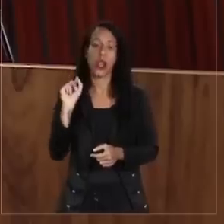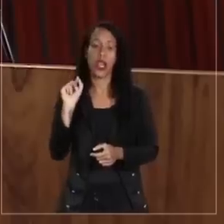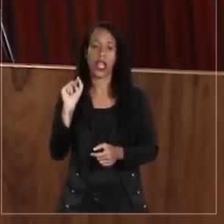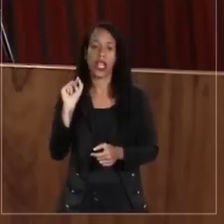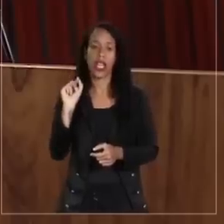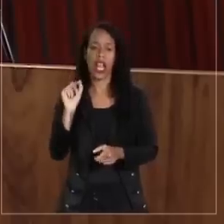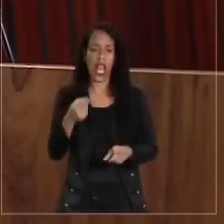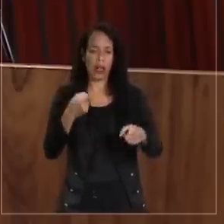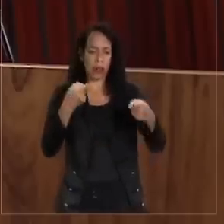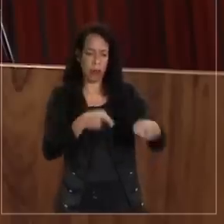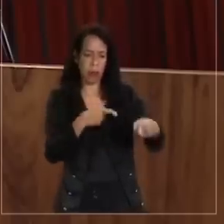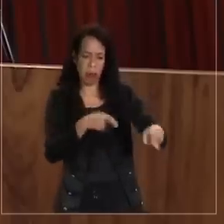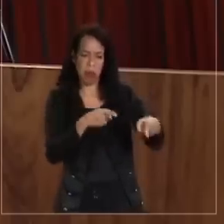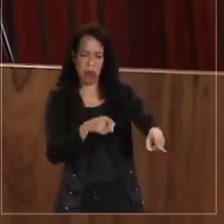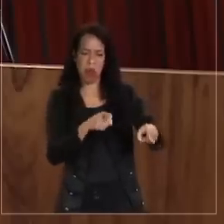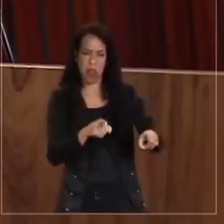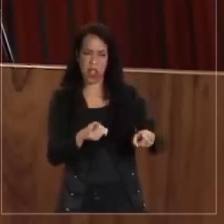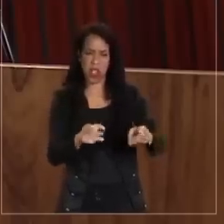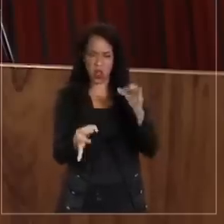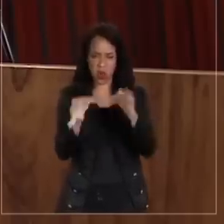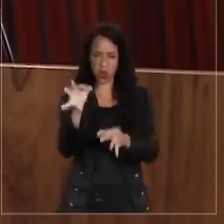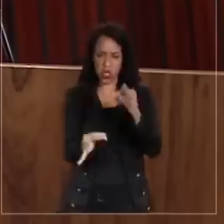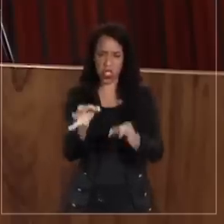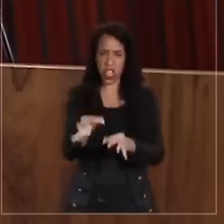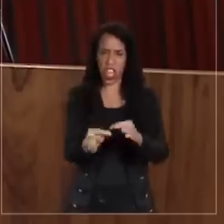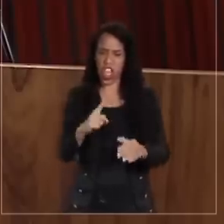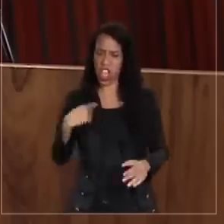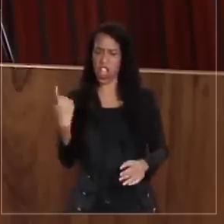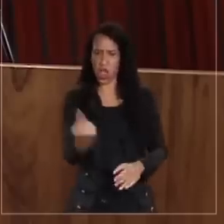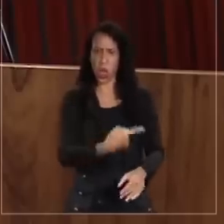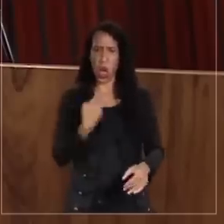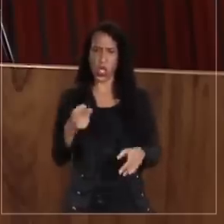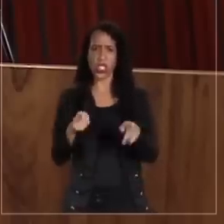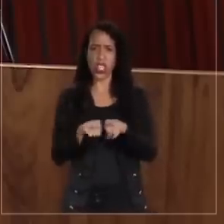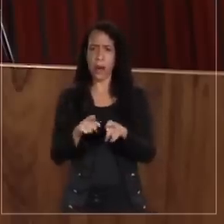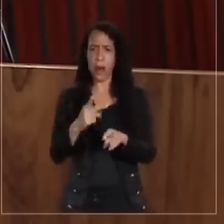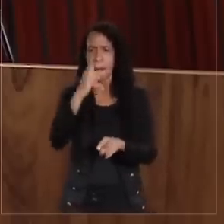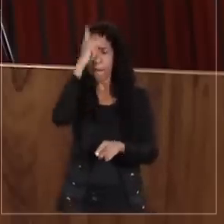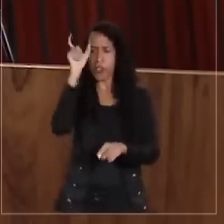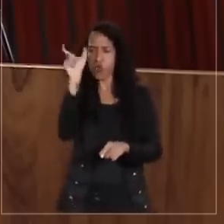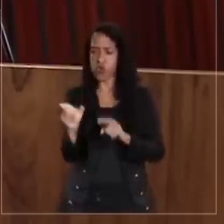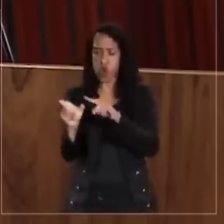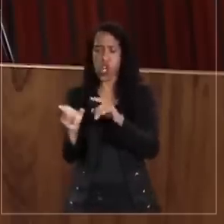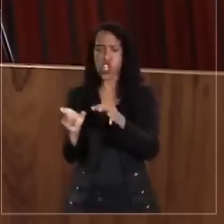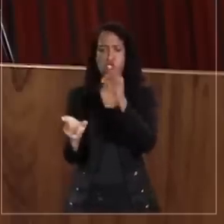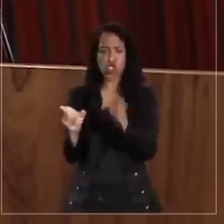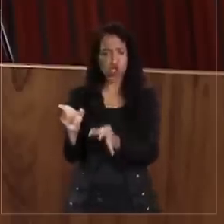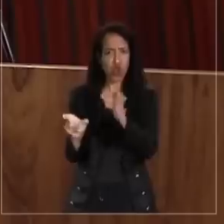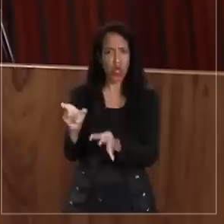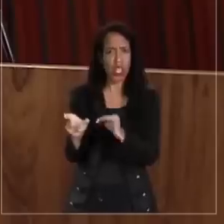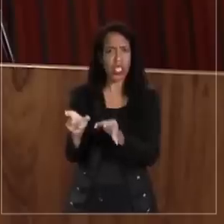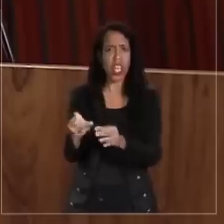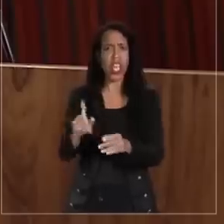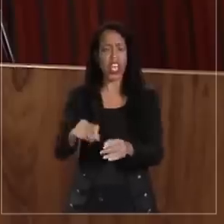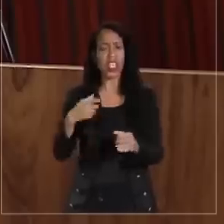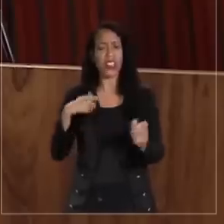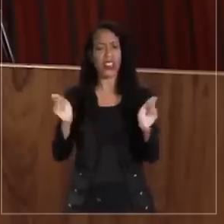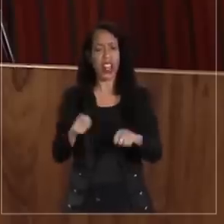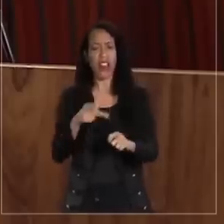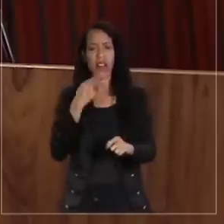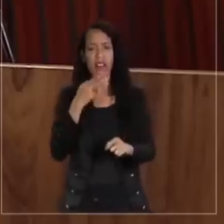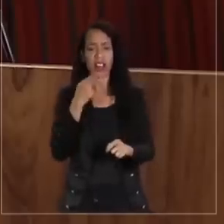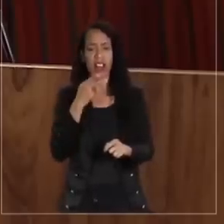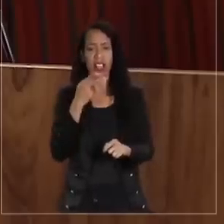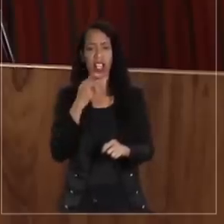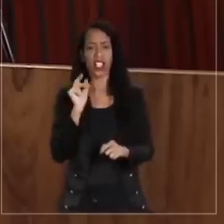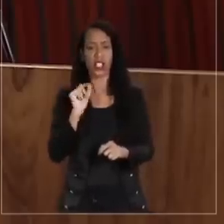A crítica feita ao Poder Judiciário e a crítica feita a nós, juízes, ou a todo servidor público, acontece. E aí eu posso falar de